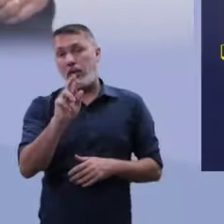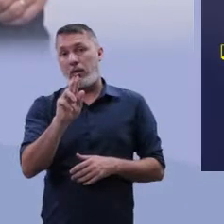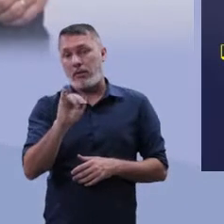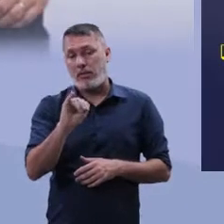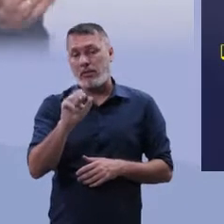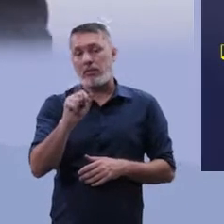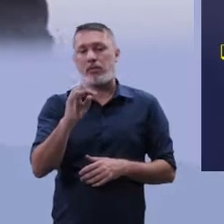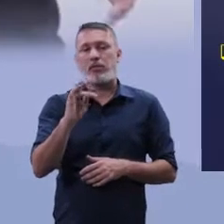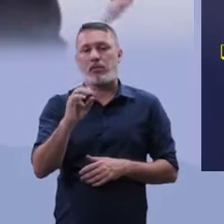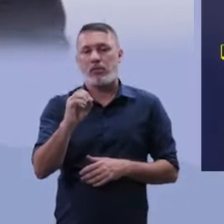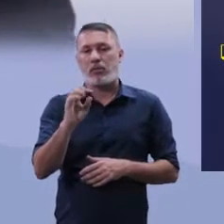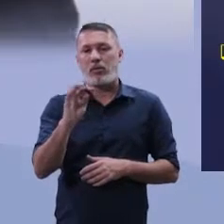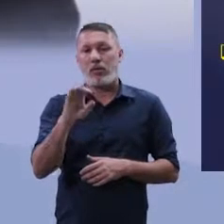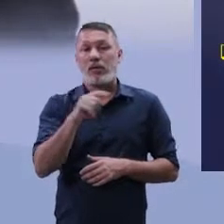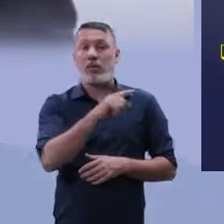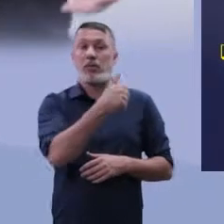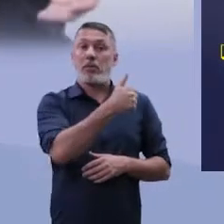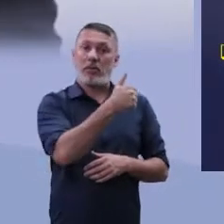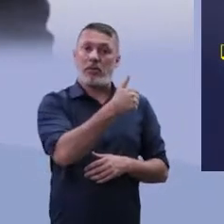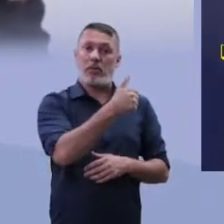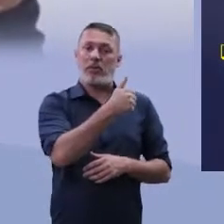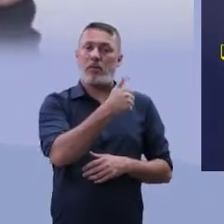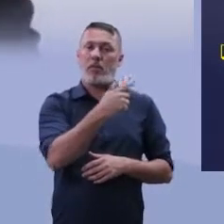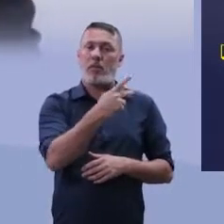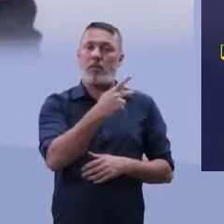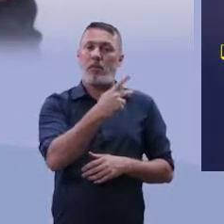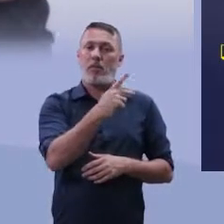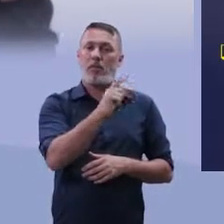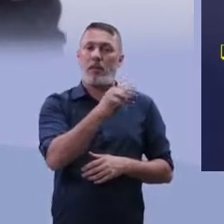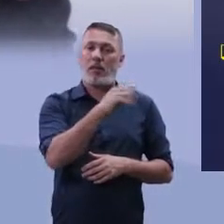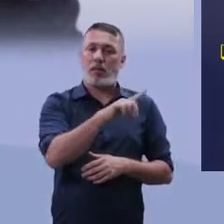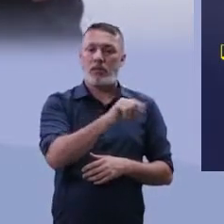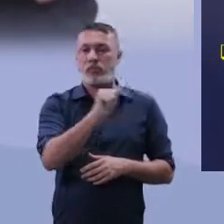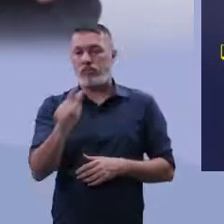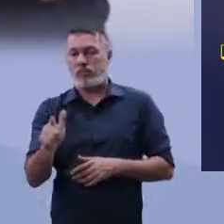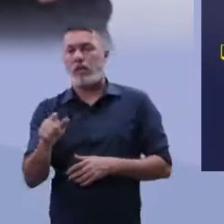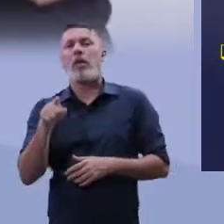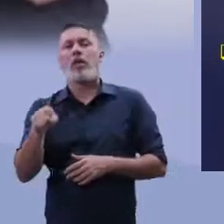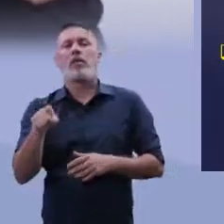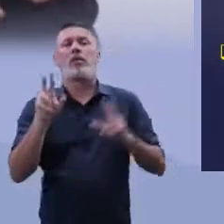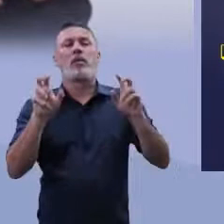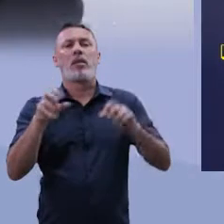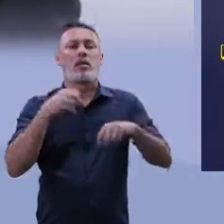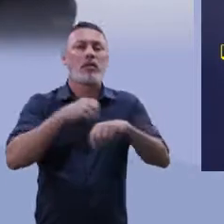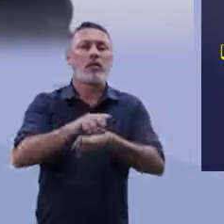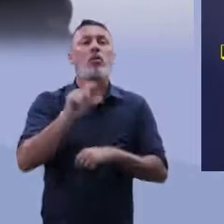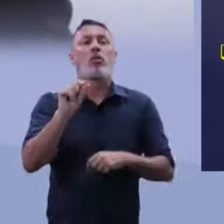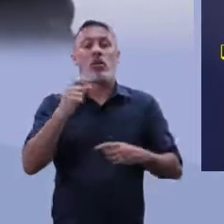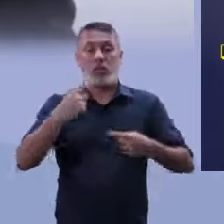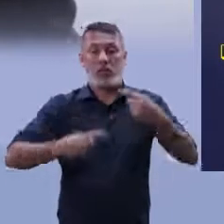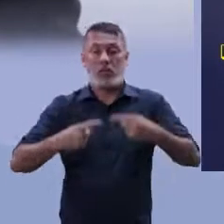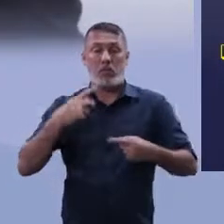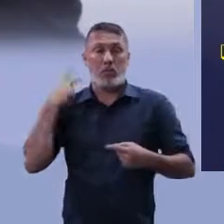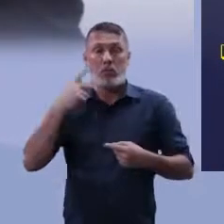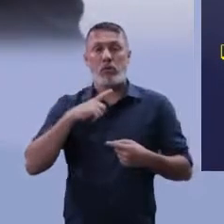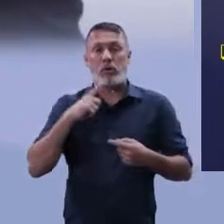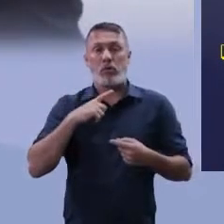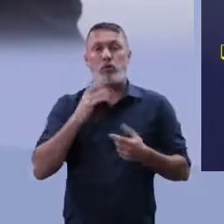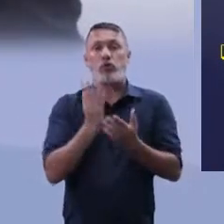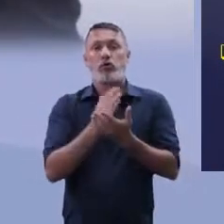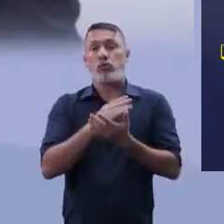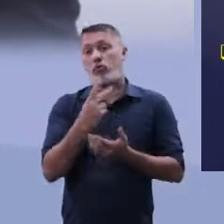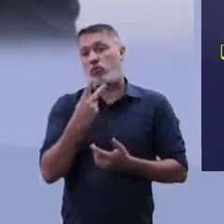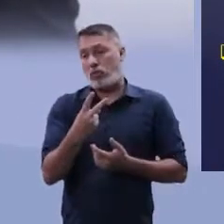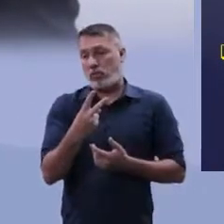gente, ele vem depois, ele é discípulo, né, de Platão, e ele vai dizer o seguinte, que a política ela deve ser dividida